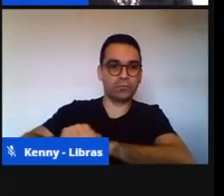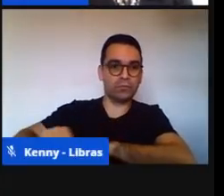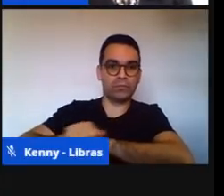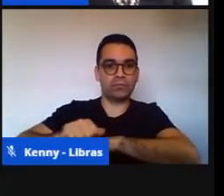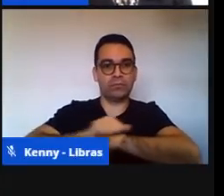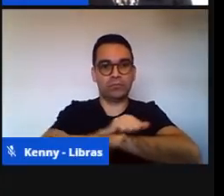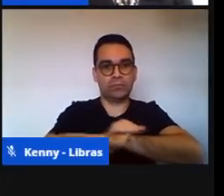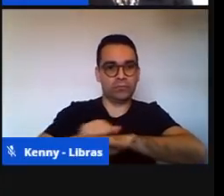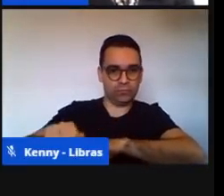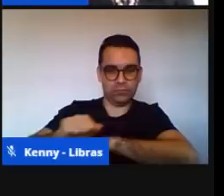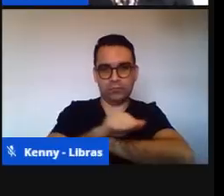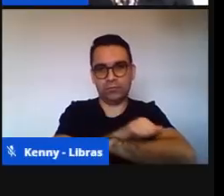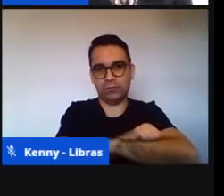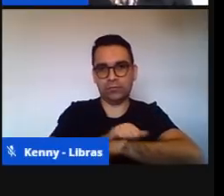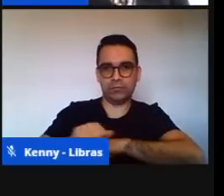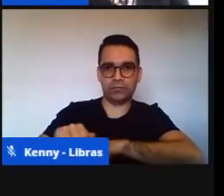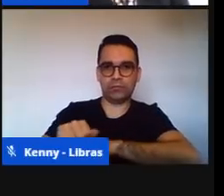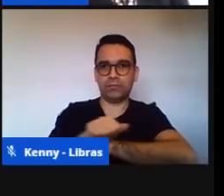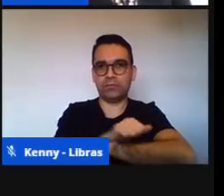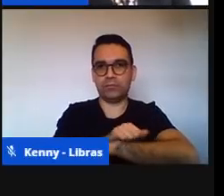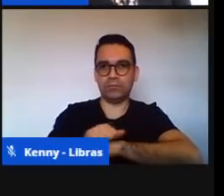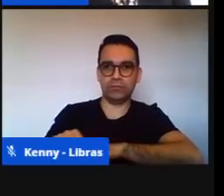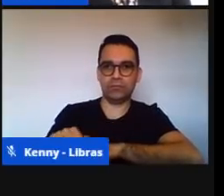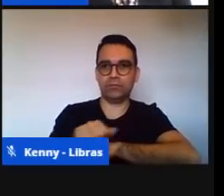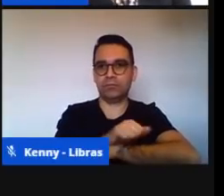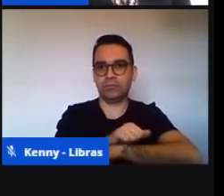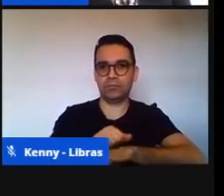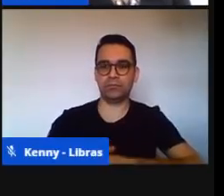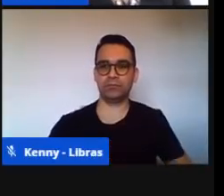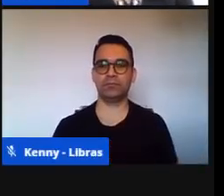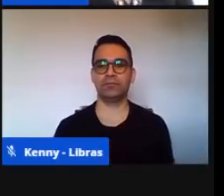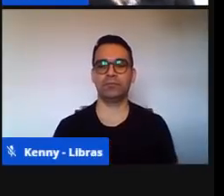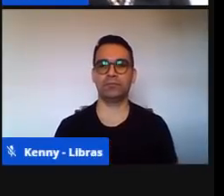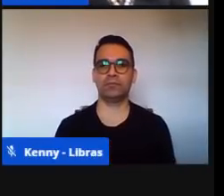esse equipamento ou utensílio em seguida.